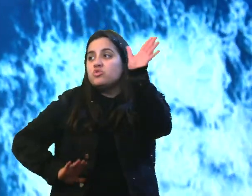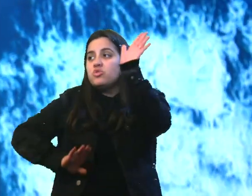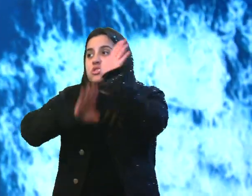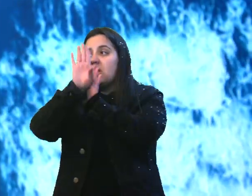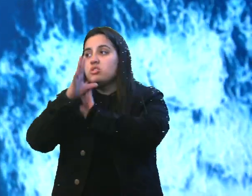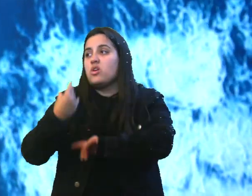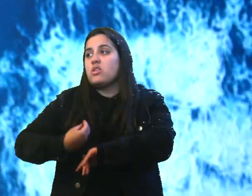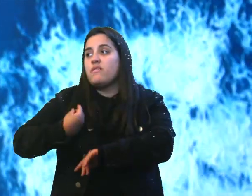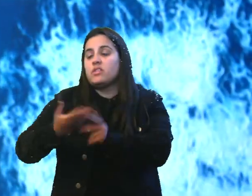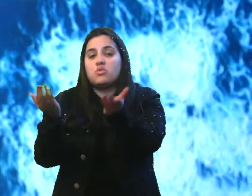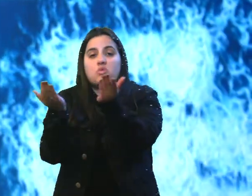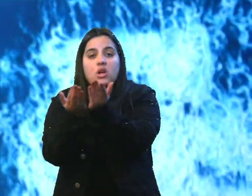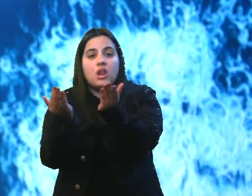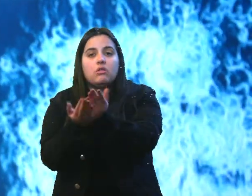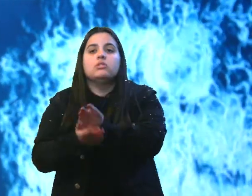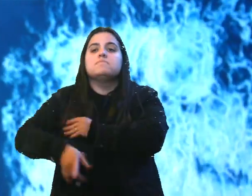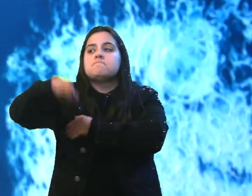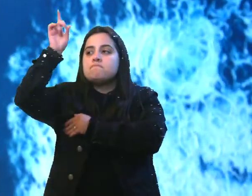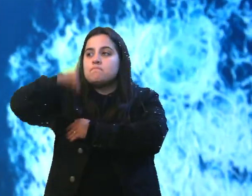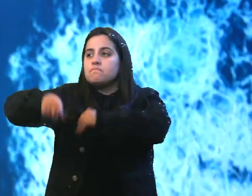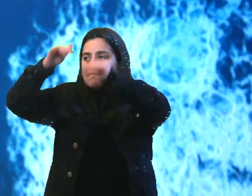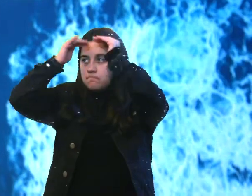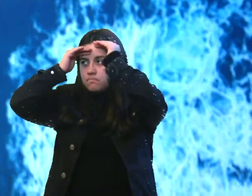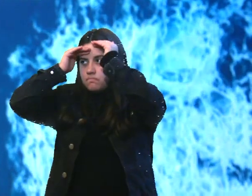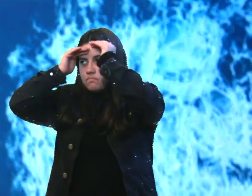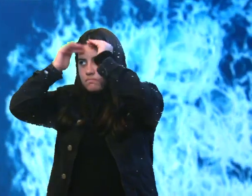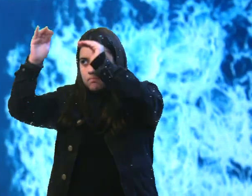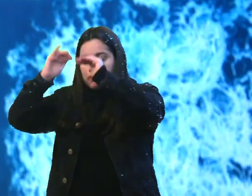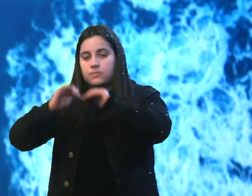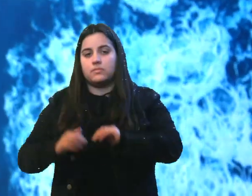cristão é obediência.